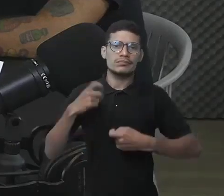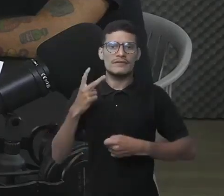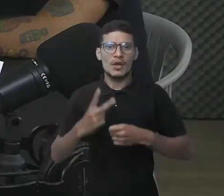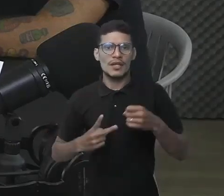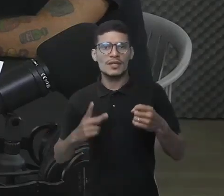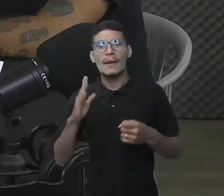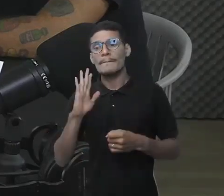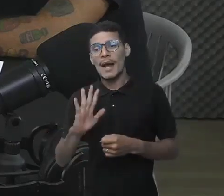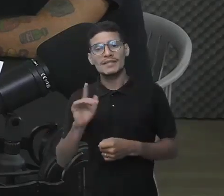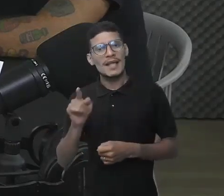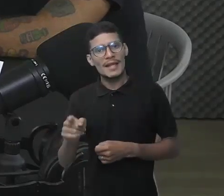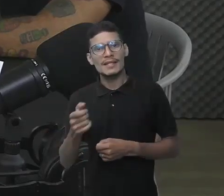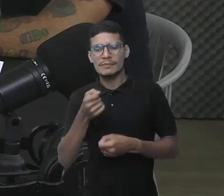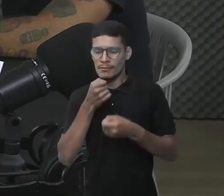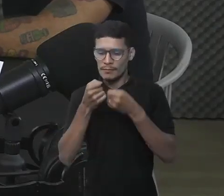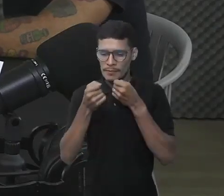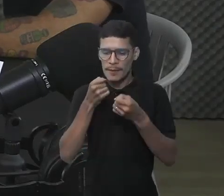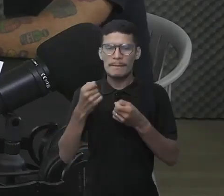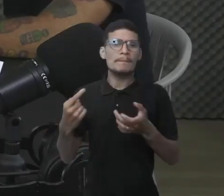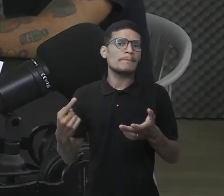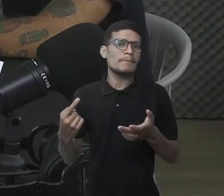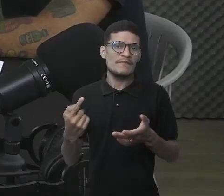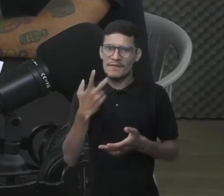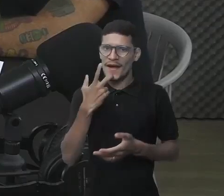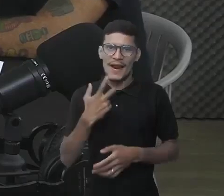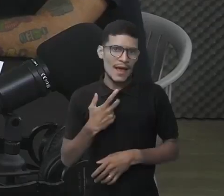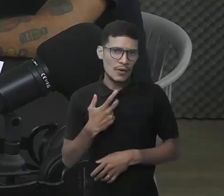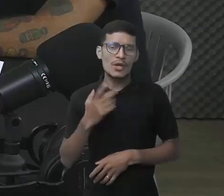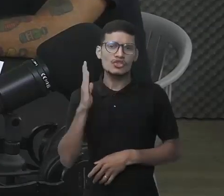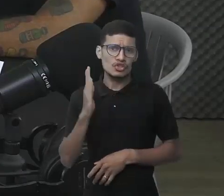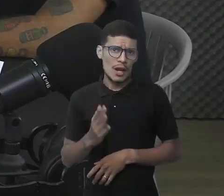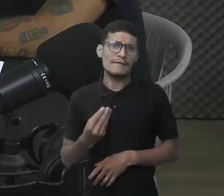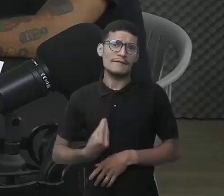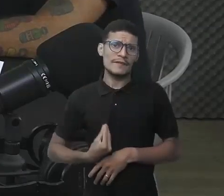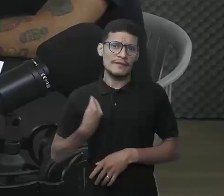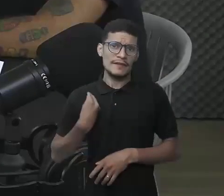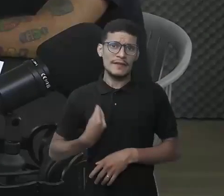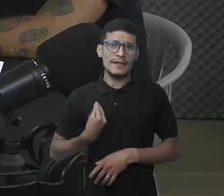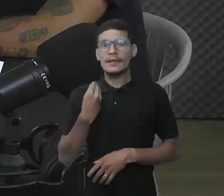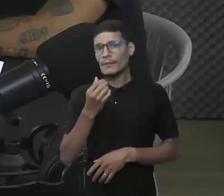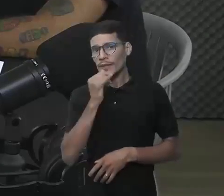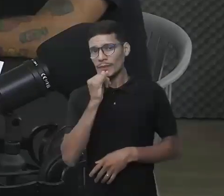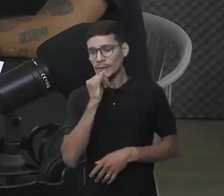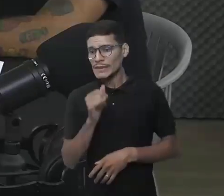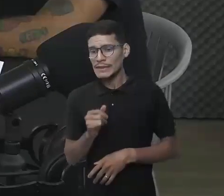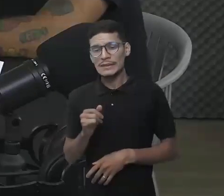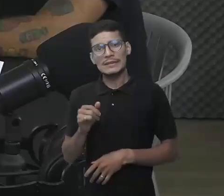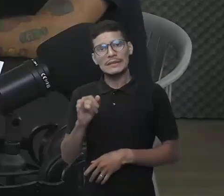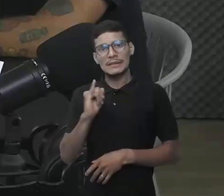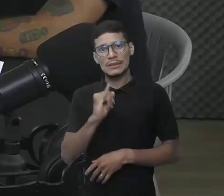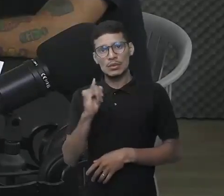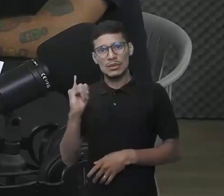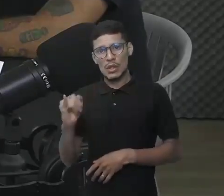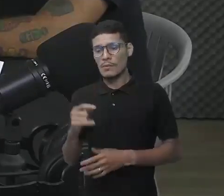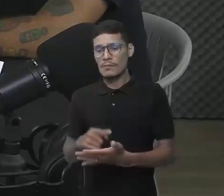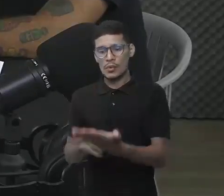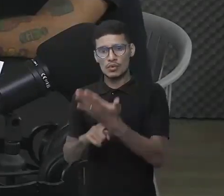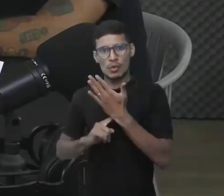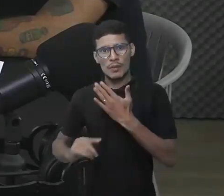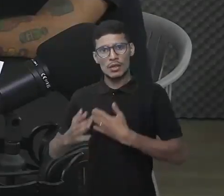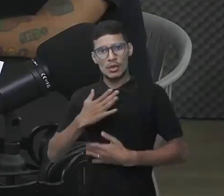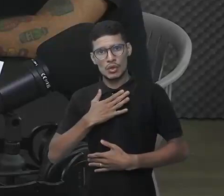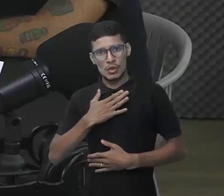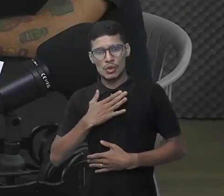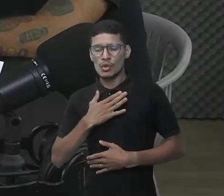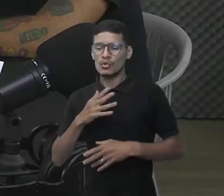Uhum. entrevista eles falaram: eu já vivi isso. Nossa. A instituição, quando nos indicou o adolescente, né, que a gente, para